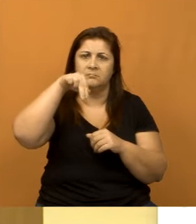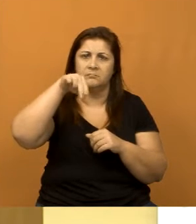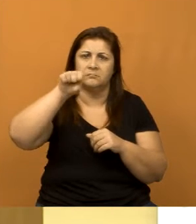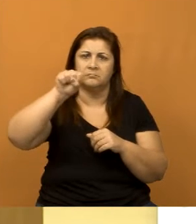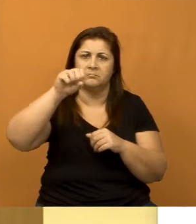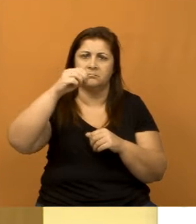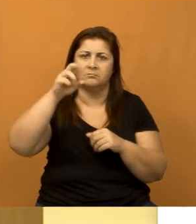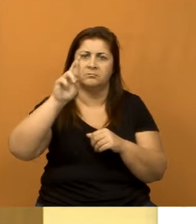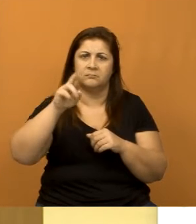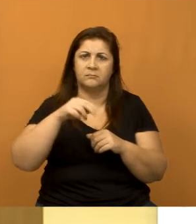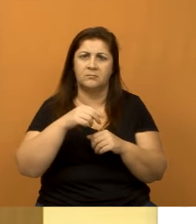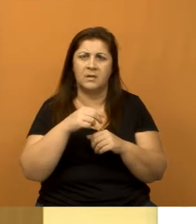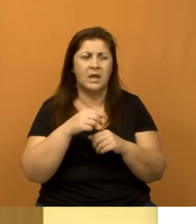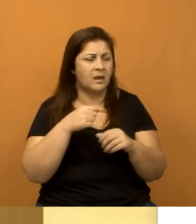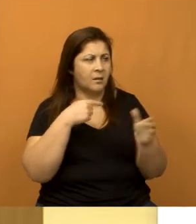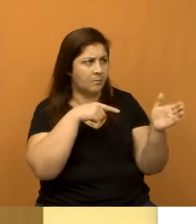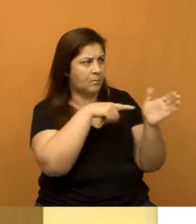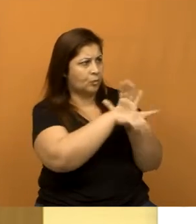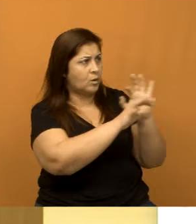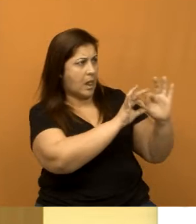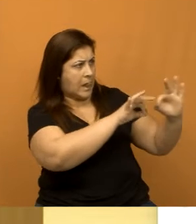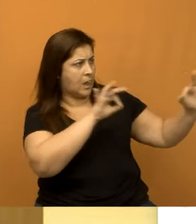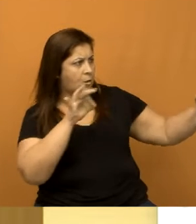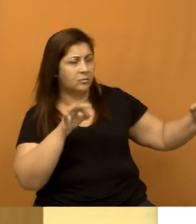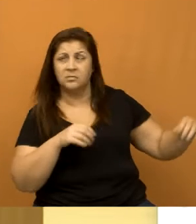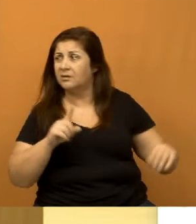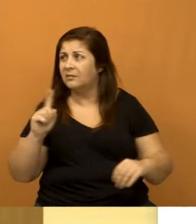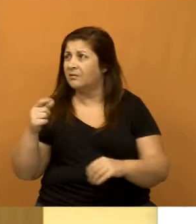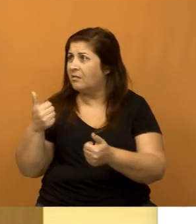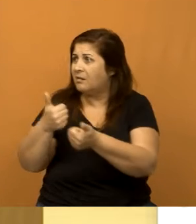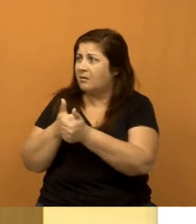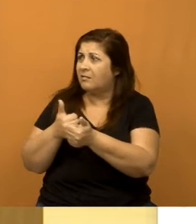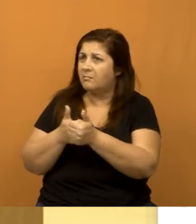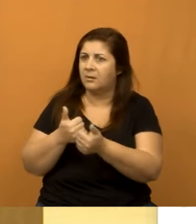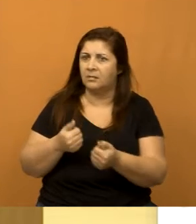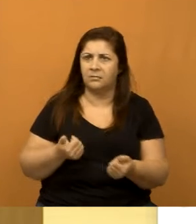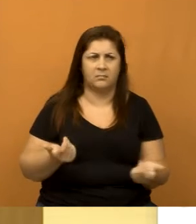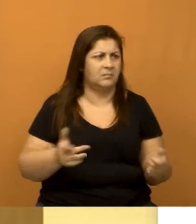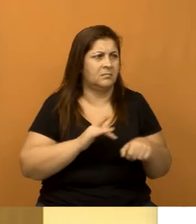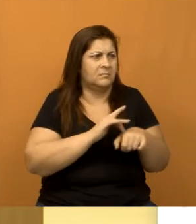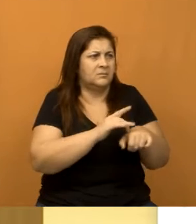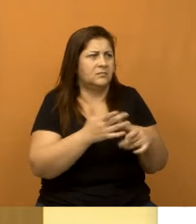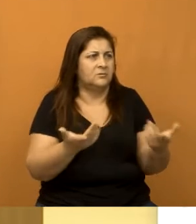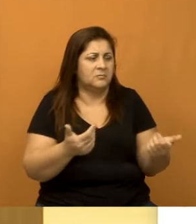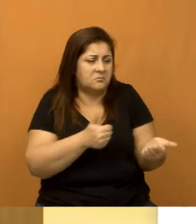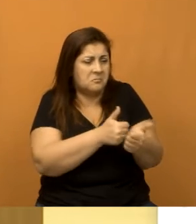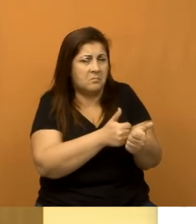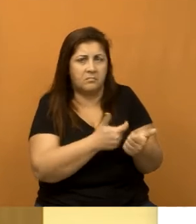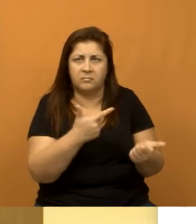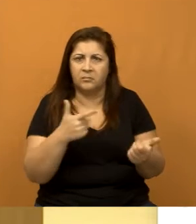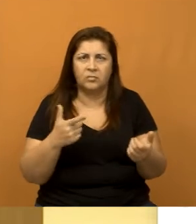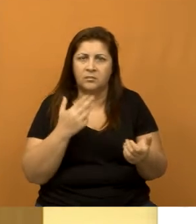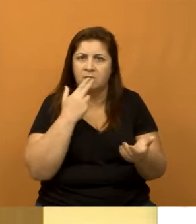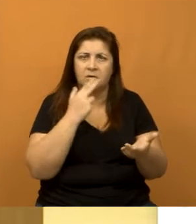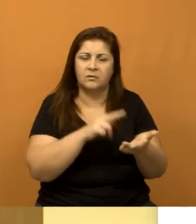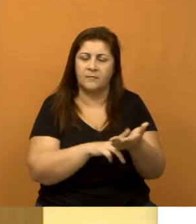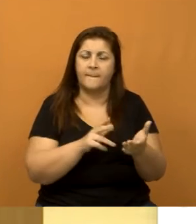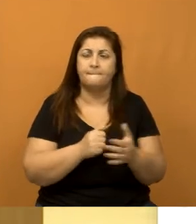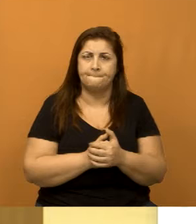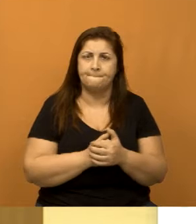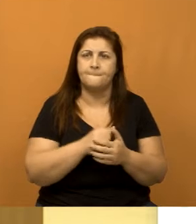cidade? Eu falei, não, é praticamente 2 quilômetros do centro da cidade. É um verdadeiro absurdo, e no sábado nós estaremos